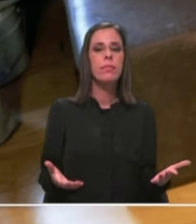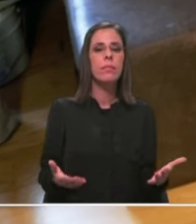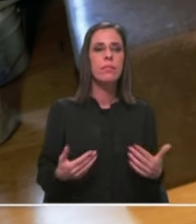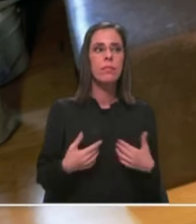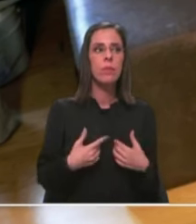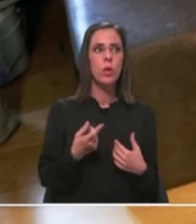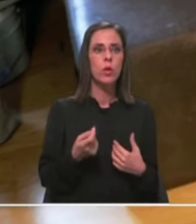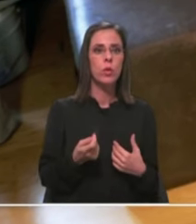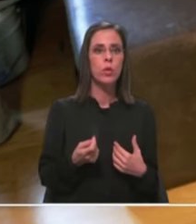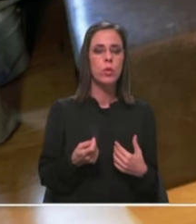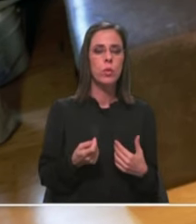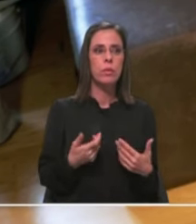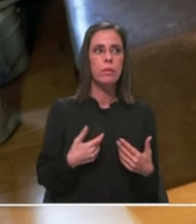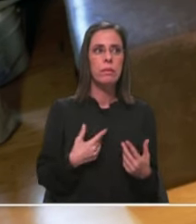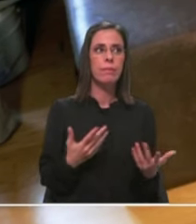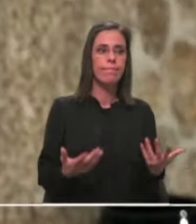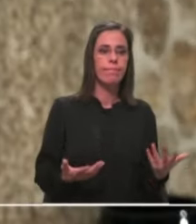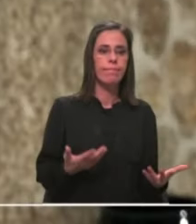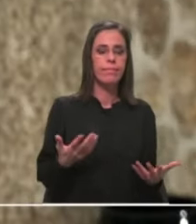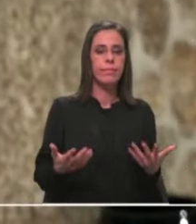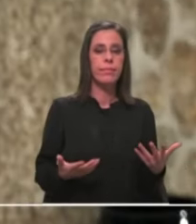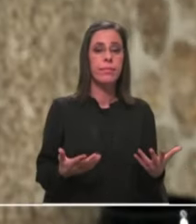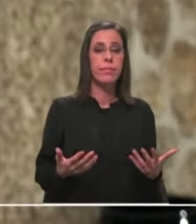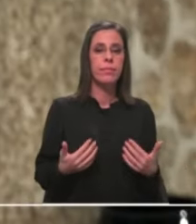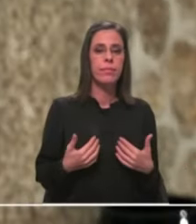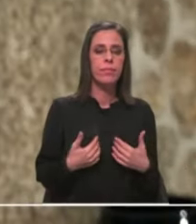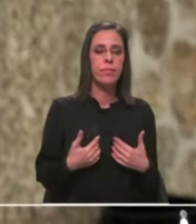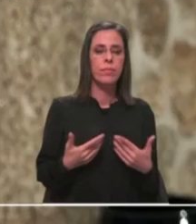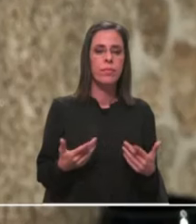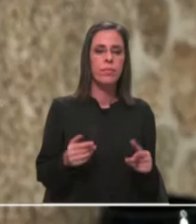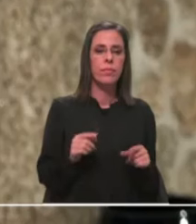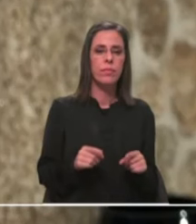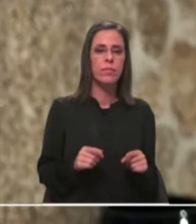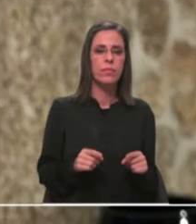fica assim um bocado, será que... Eu acho que,